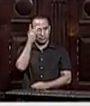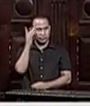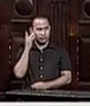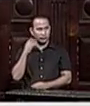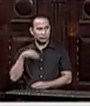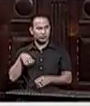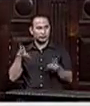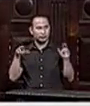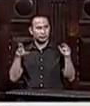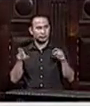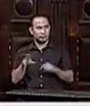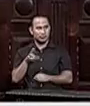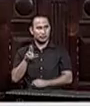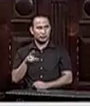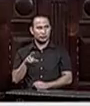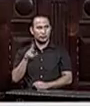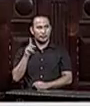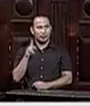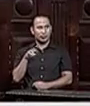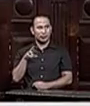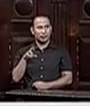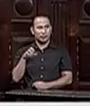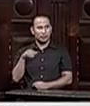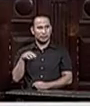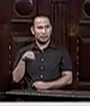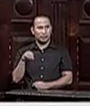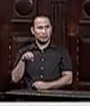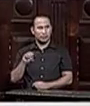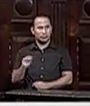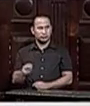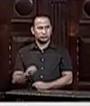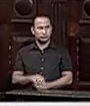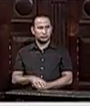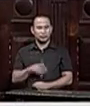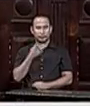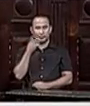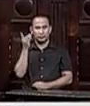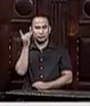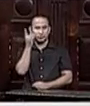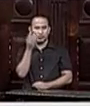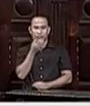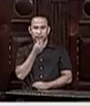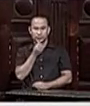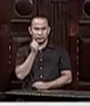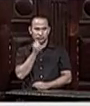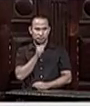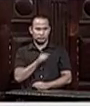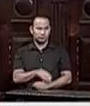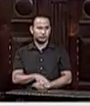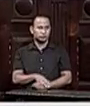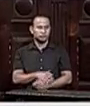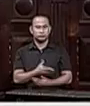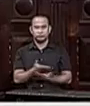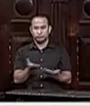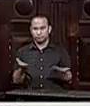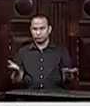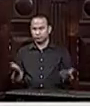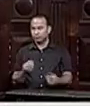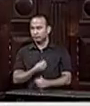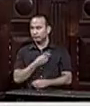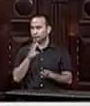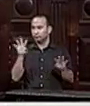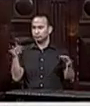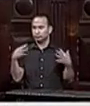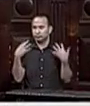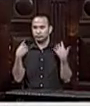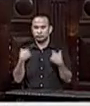deputado Paulo Ramos, que me antecedeu na tribuna. Bom, isso dito, deputadas, deputados, senhoras e senhores que nos assistem pela